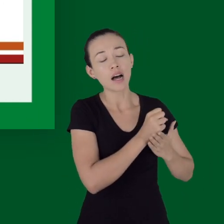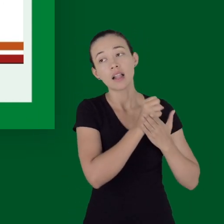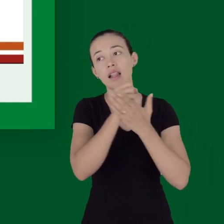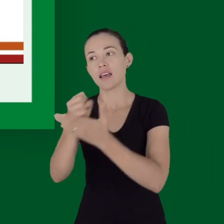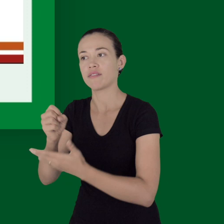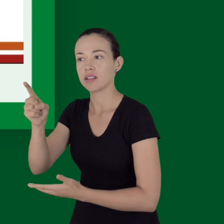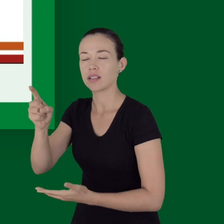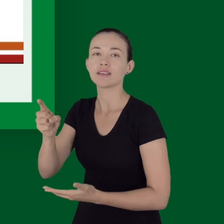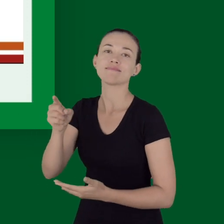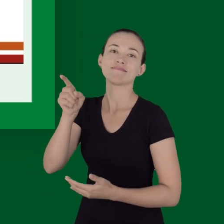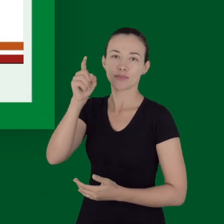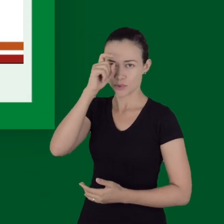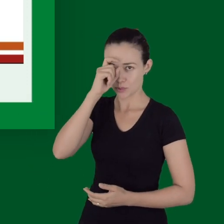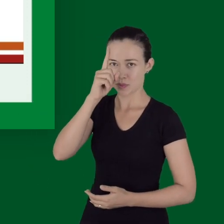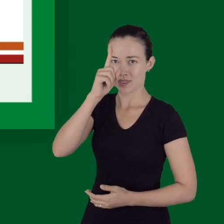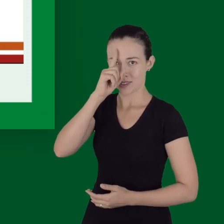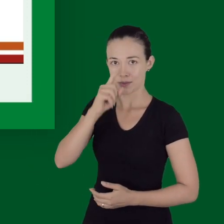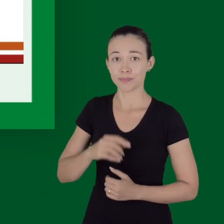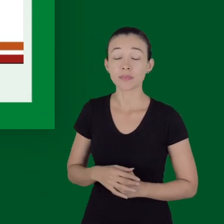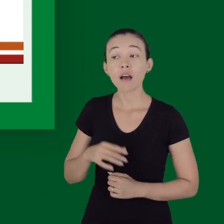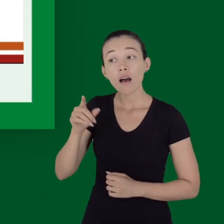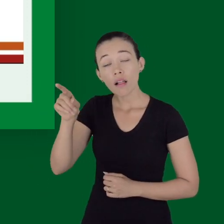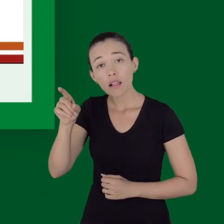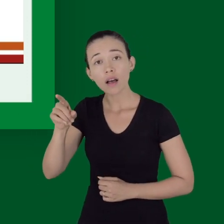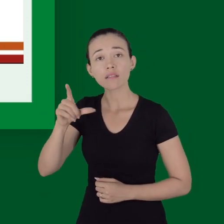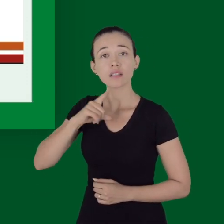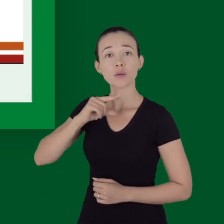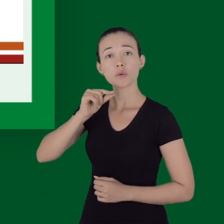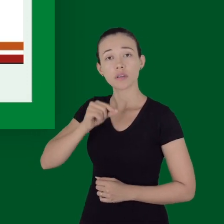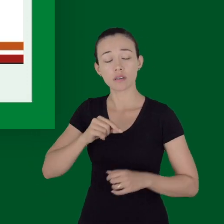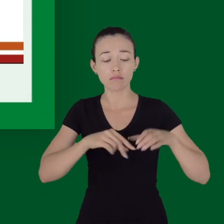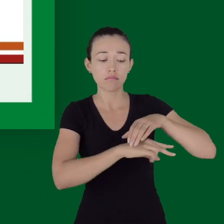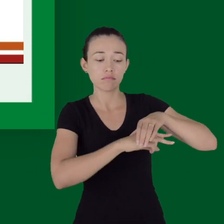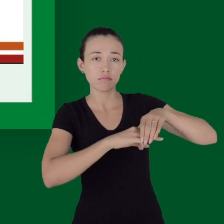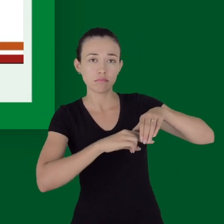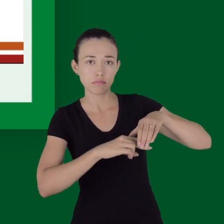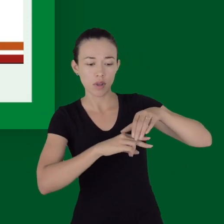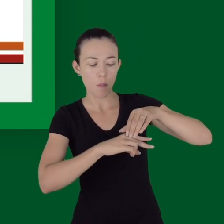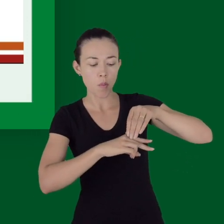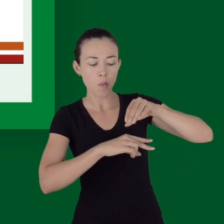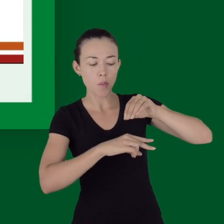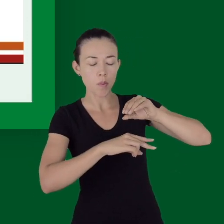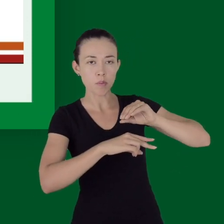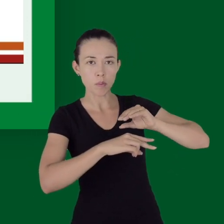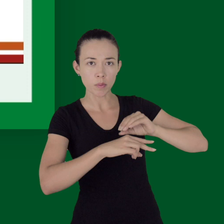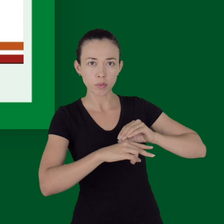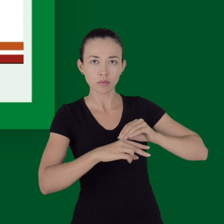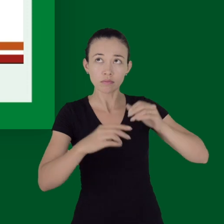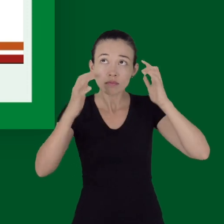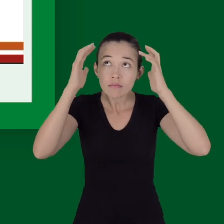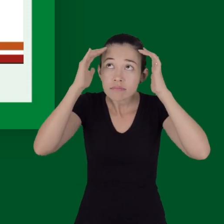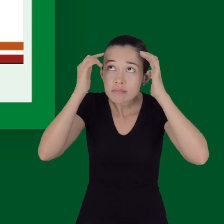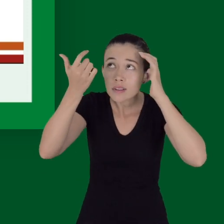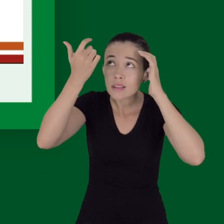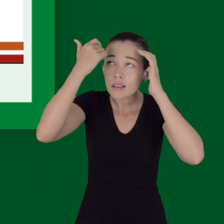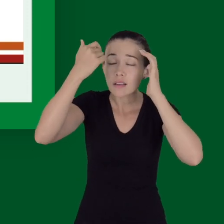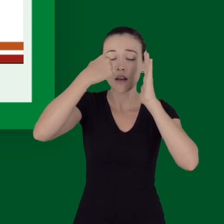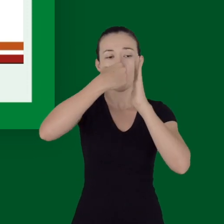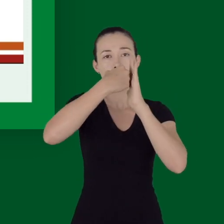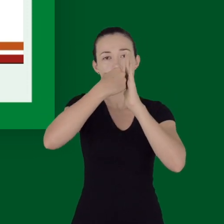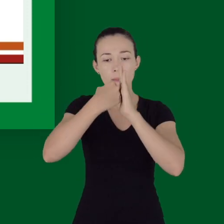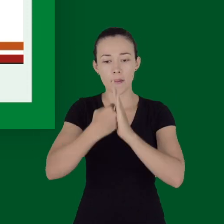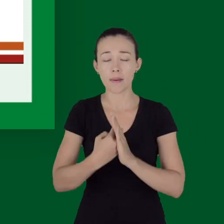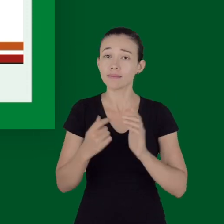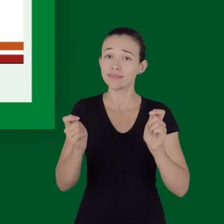AVC, transportar rapidamente para uma unidade hospitalar adequada, que é uma unidade que tem suporte de tomografia, que tem suporte